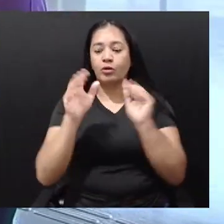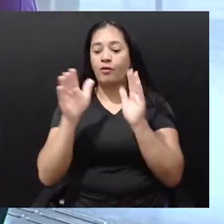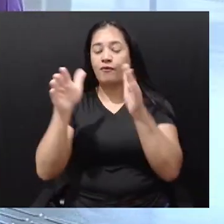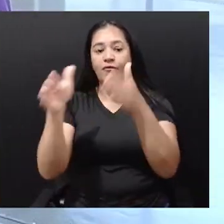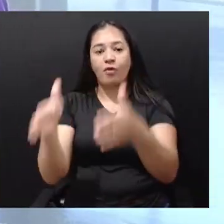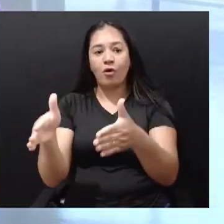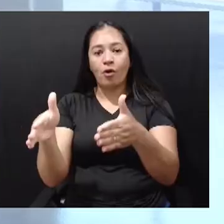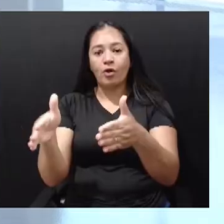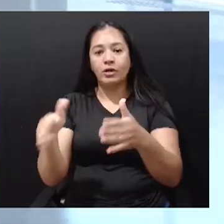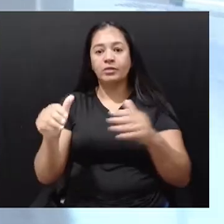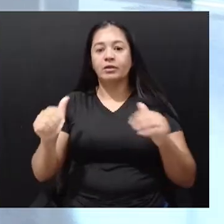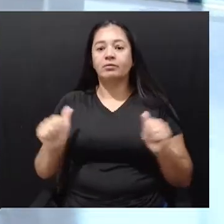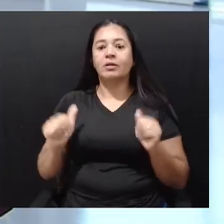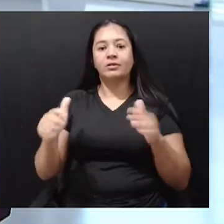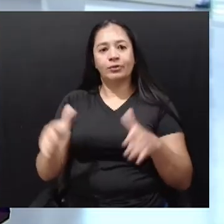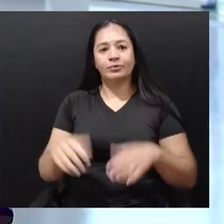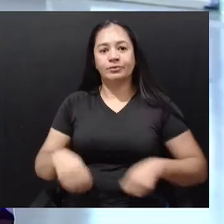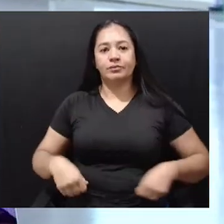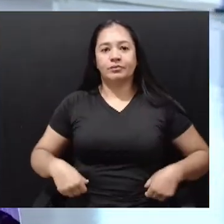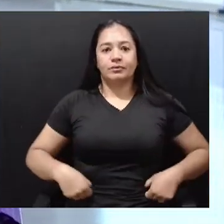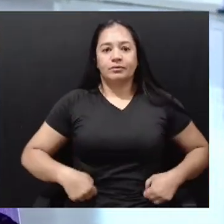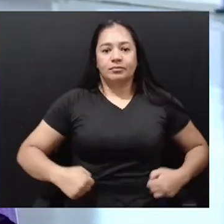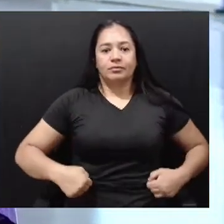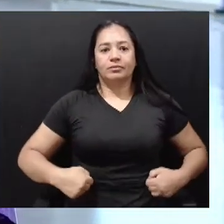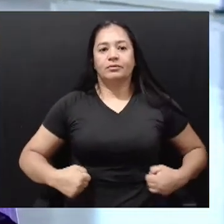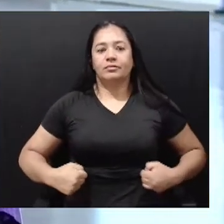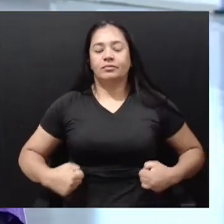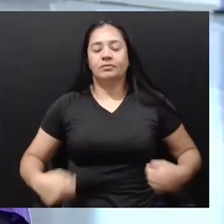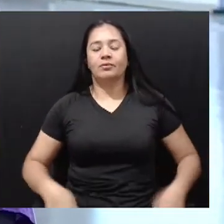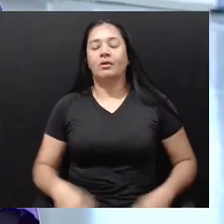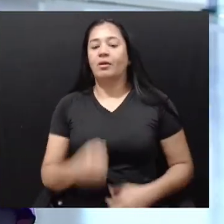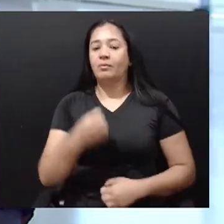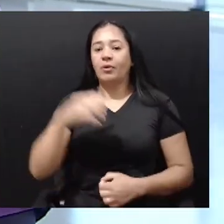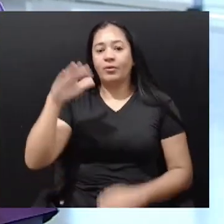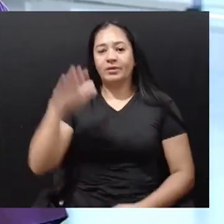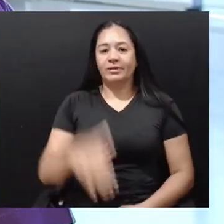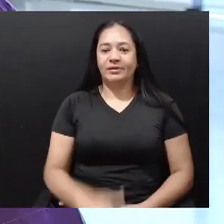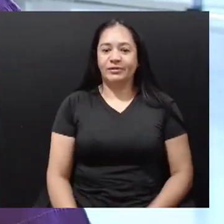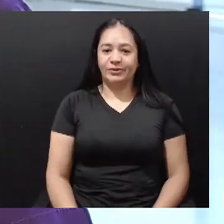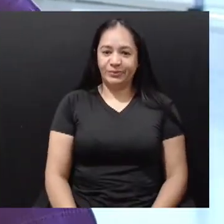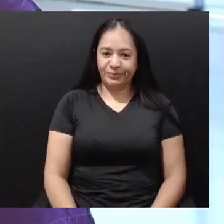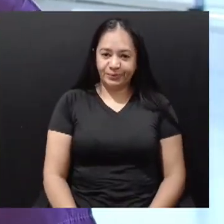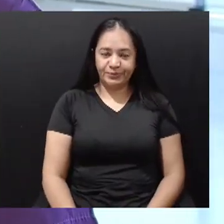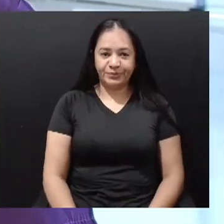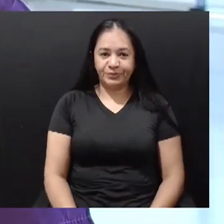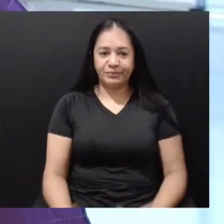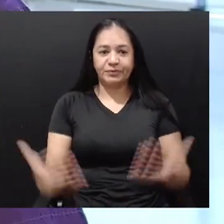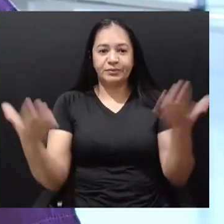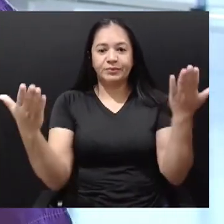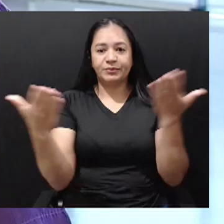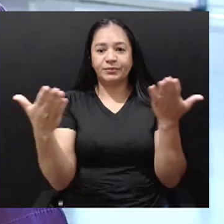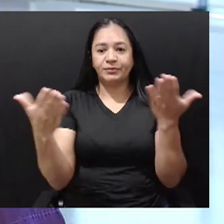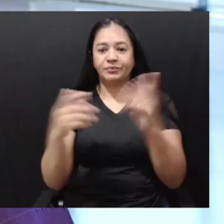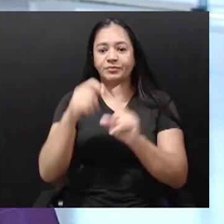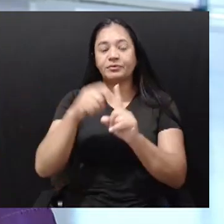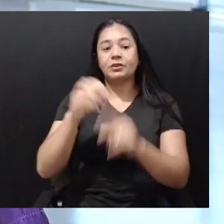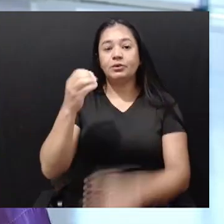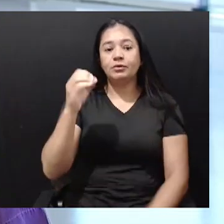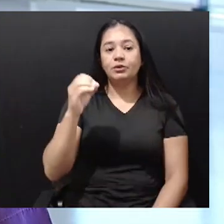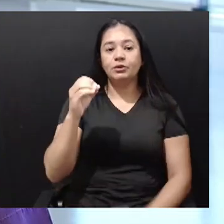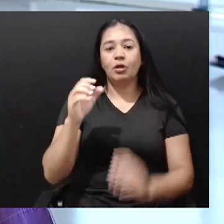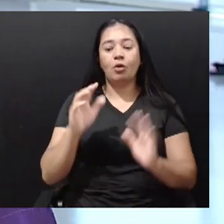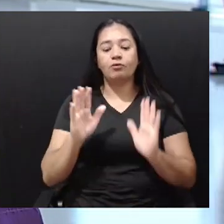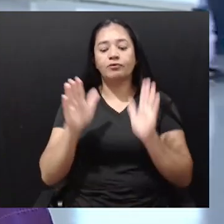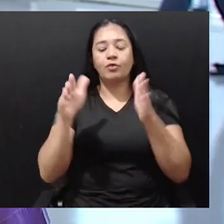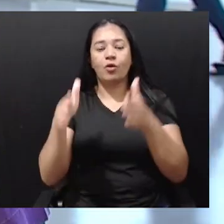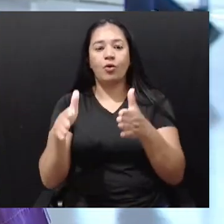ações, né, André? Boa tarde, muito obrigado por nos receber. Boa tarde. Hoje, o mês de outubro é um mês dedicado, né, então, à saúde